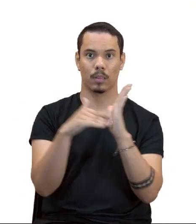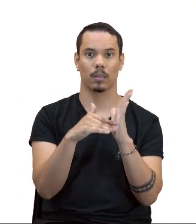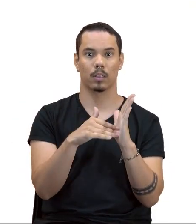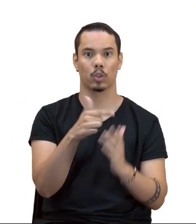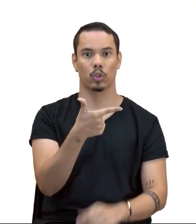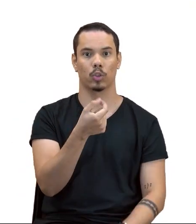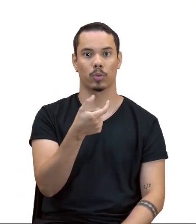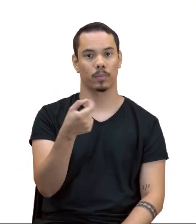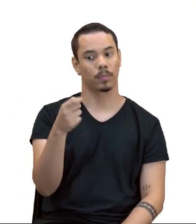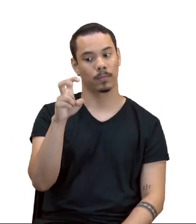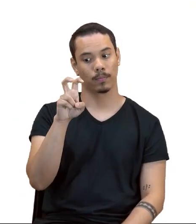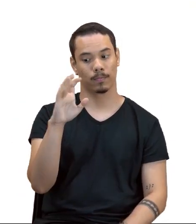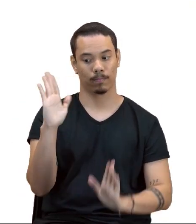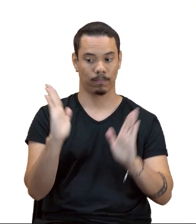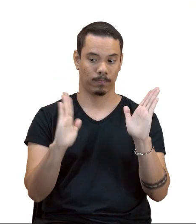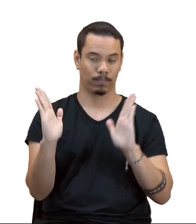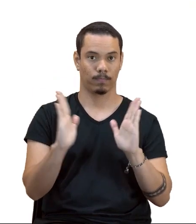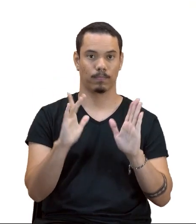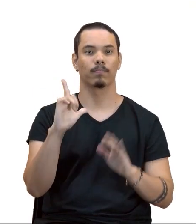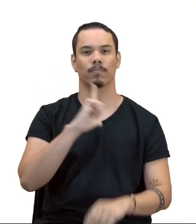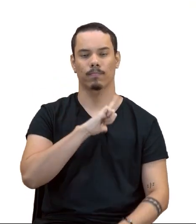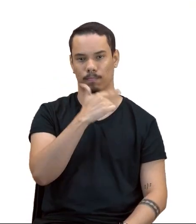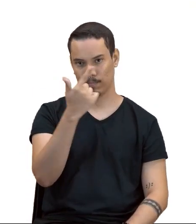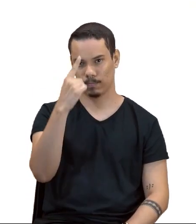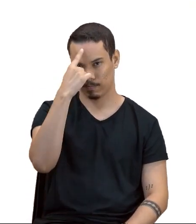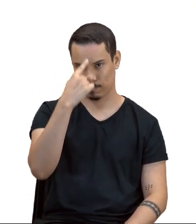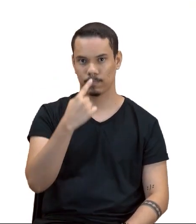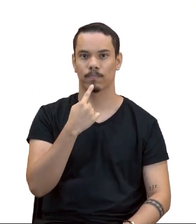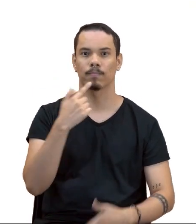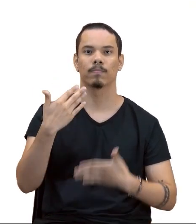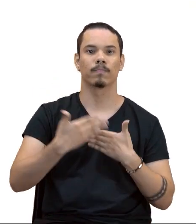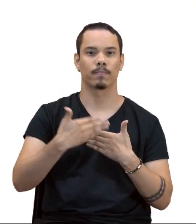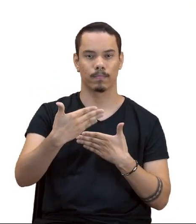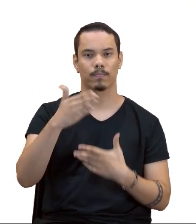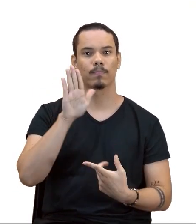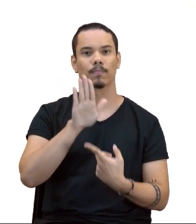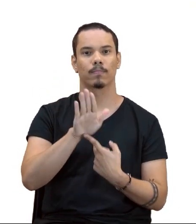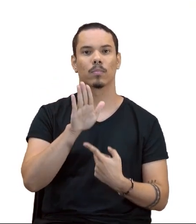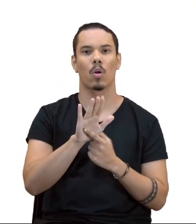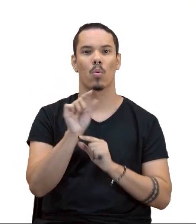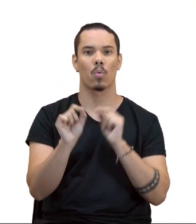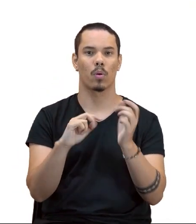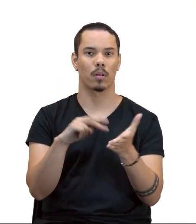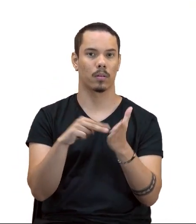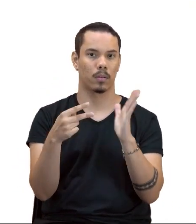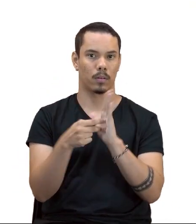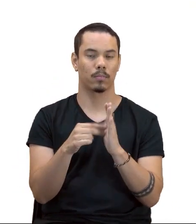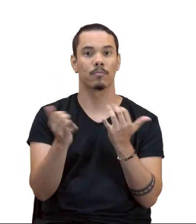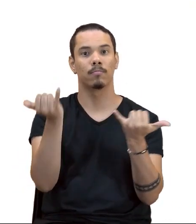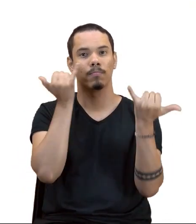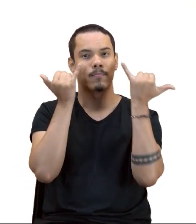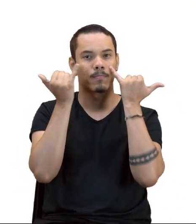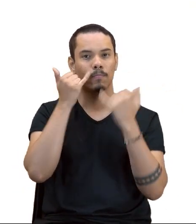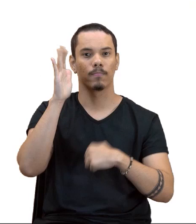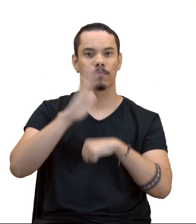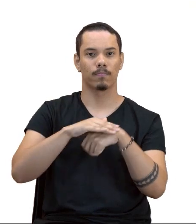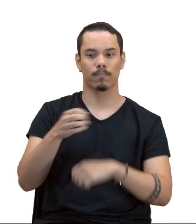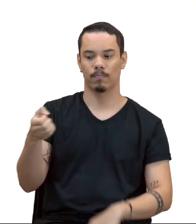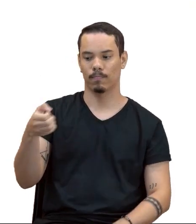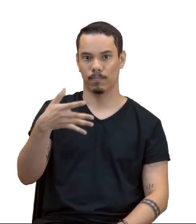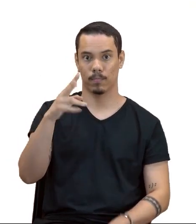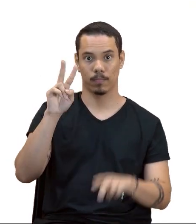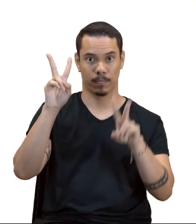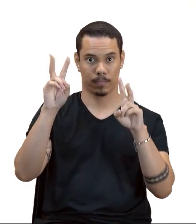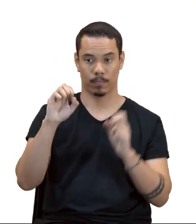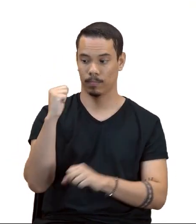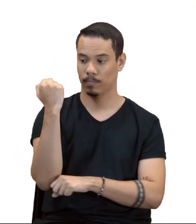2005. E nós temos outras imagens também durante a aula, apresentando para vocês, que representava dados mais recentes da questão do meio ambiente,